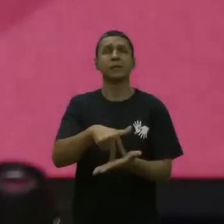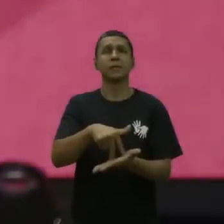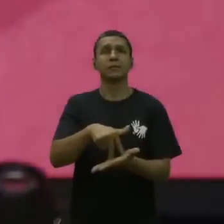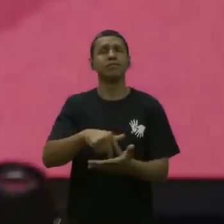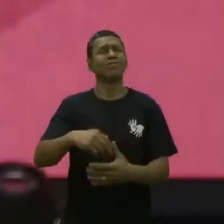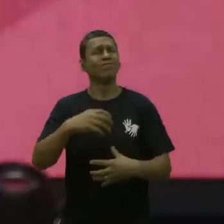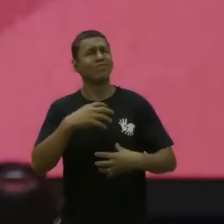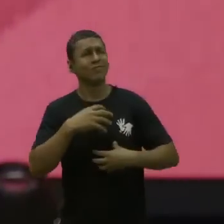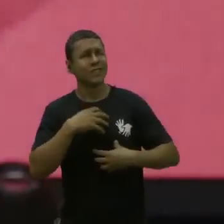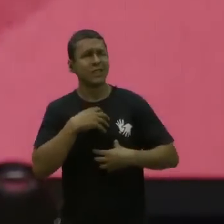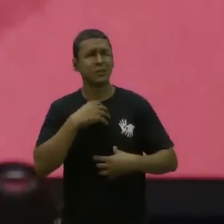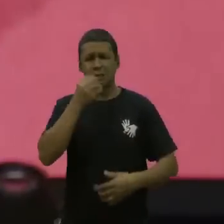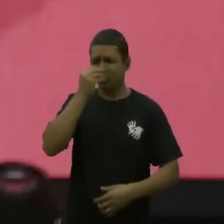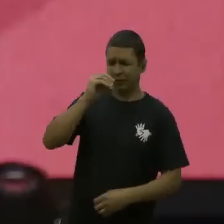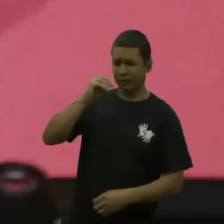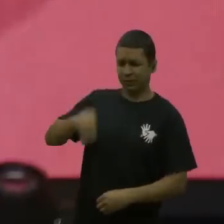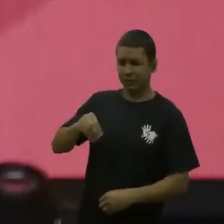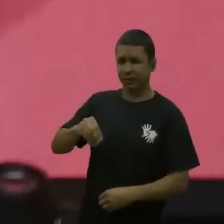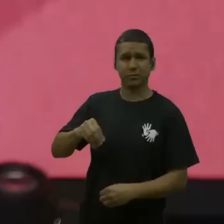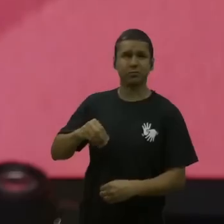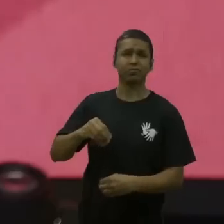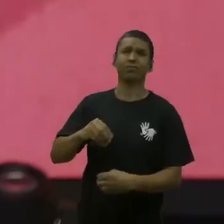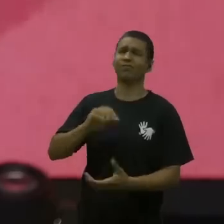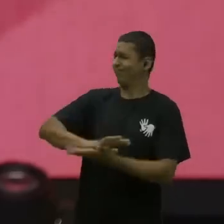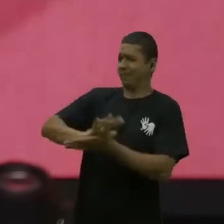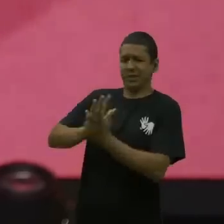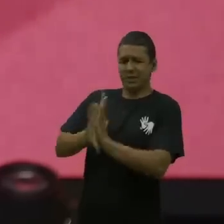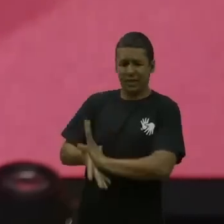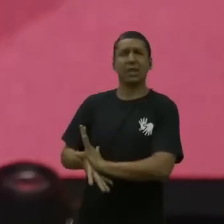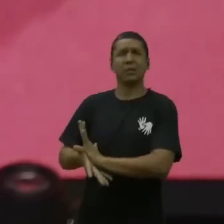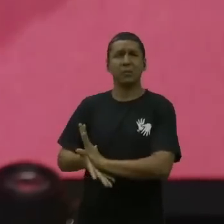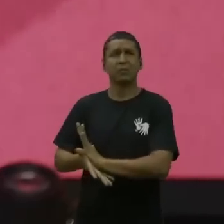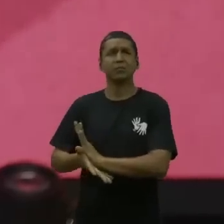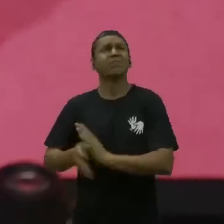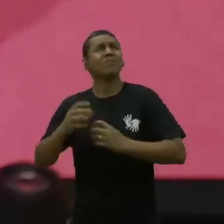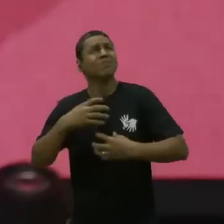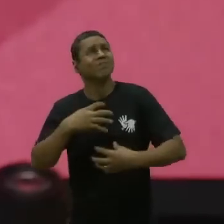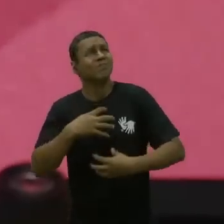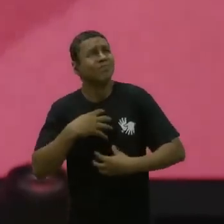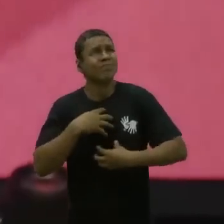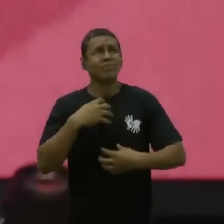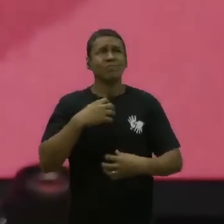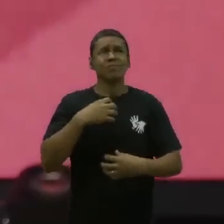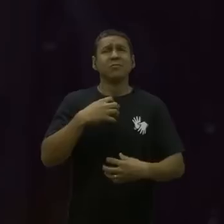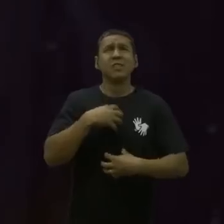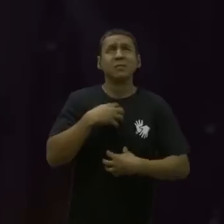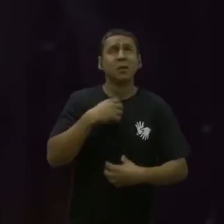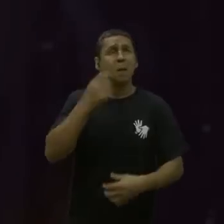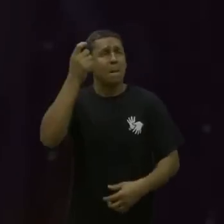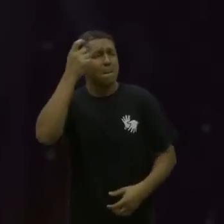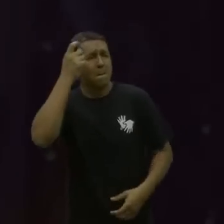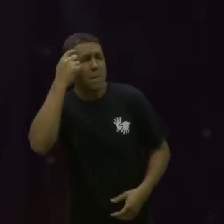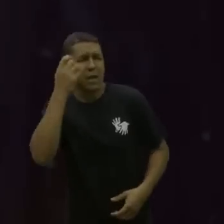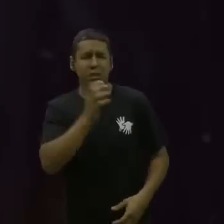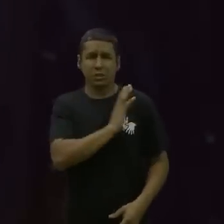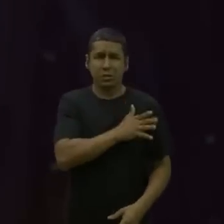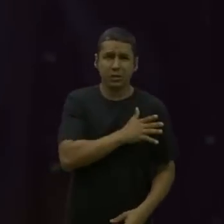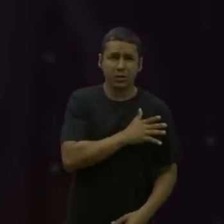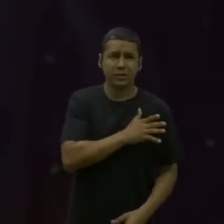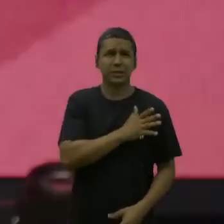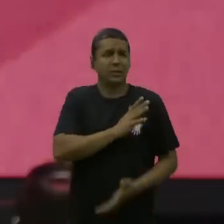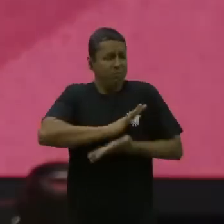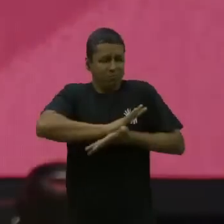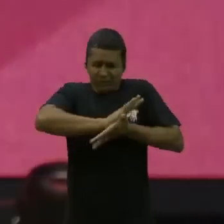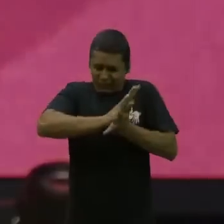Todo sentimento de desistência vai embora. Todo sentimento que estava tomando mentes e corações vai cair por terra